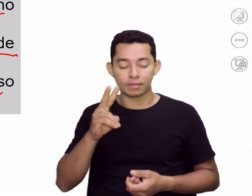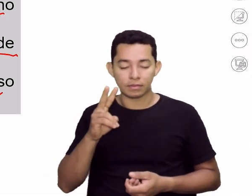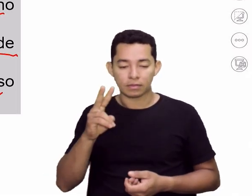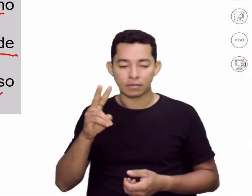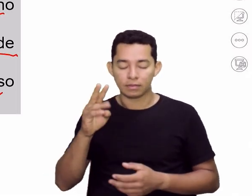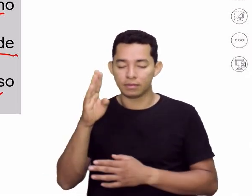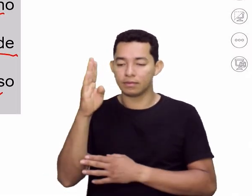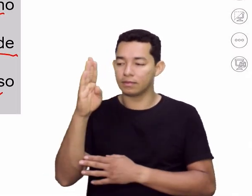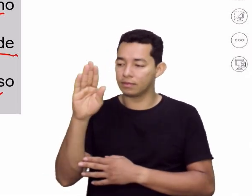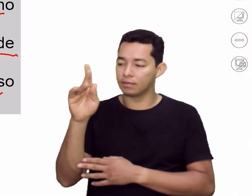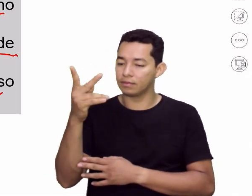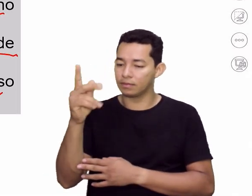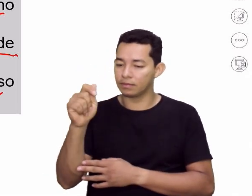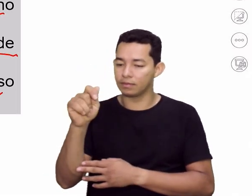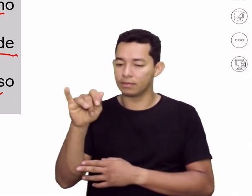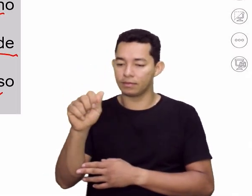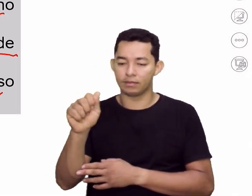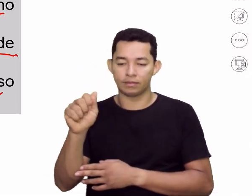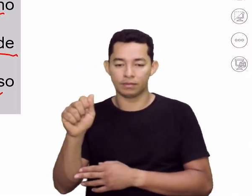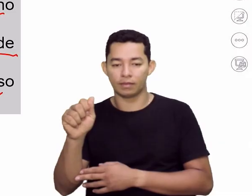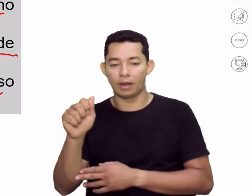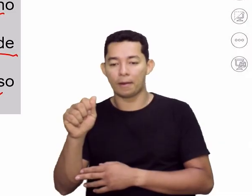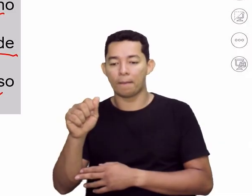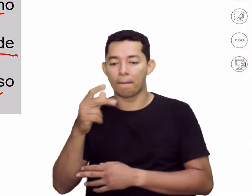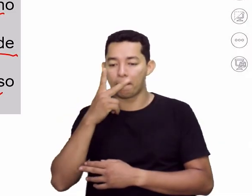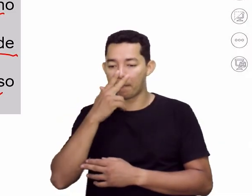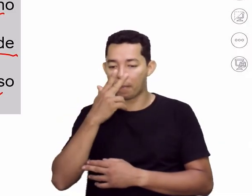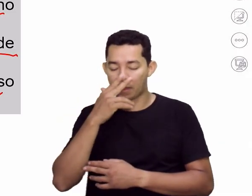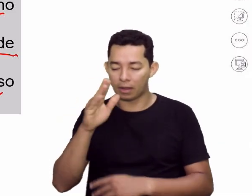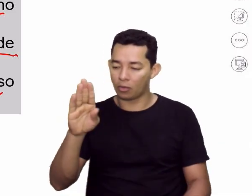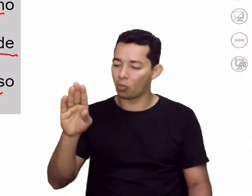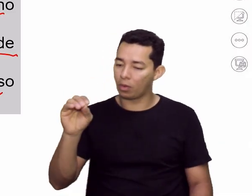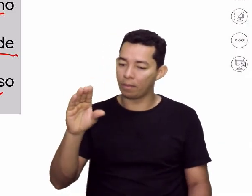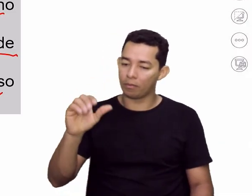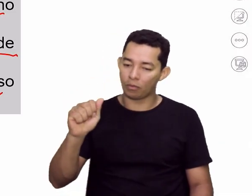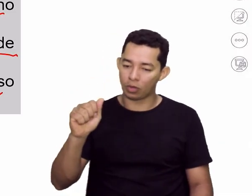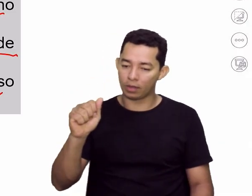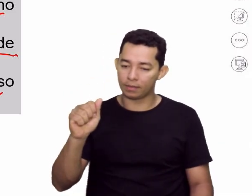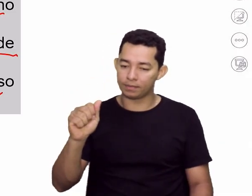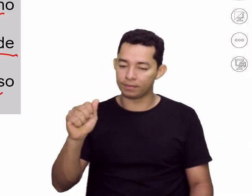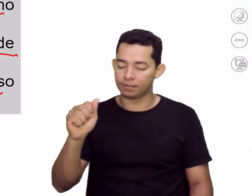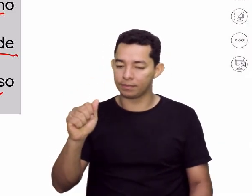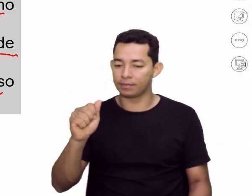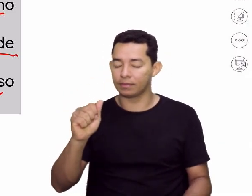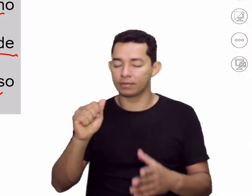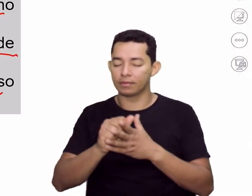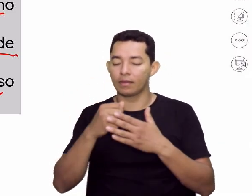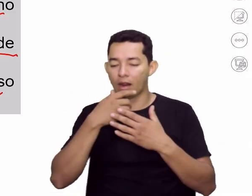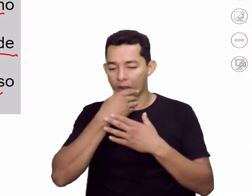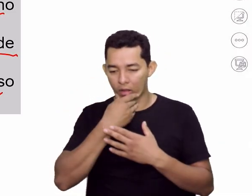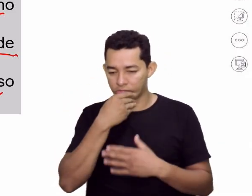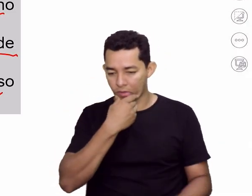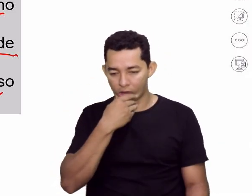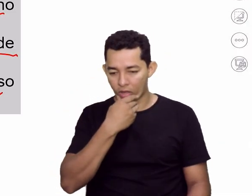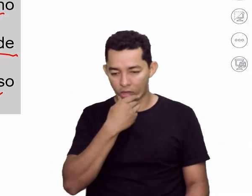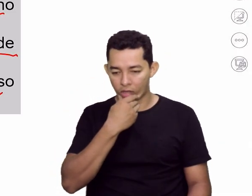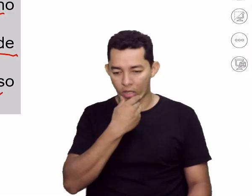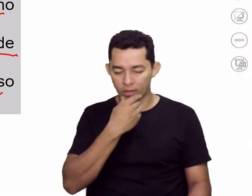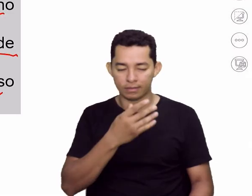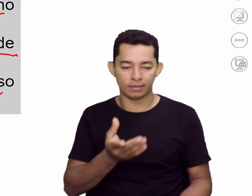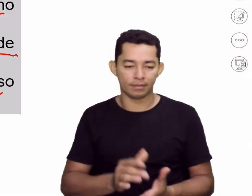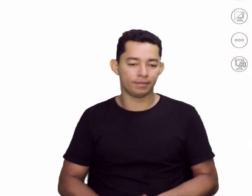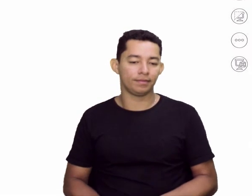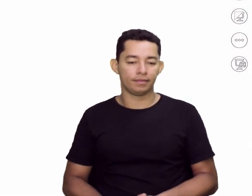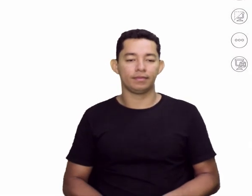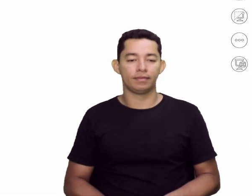que parecia uma boca banguela. Olha só como é que é o olhar do artista, né? Então vamos ver